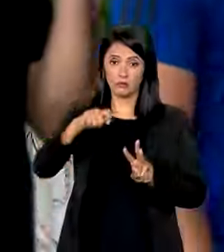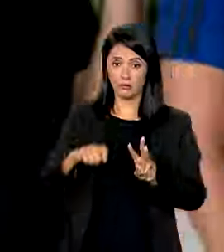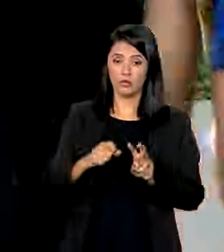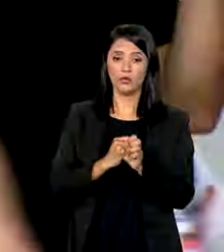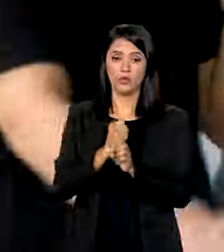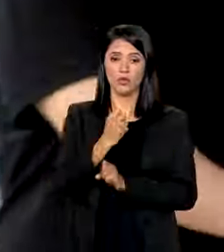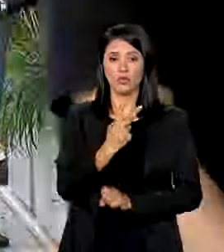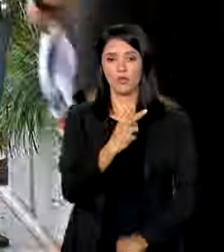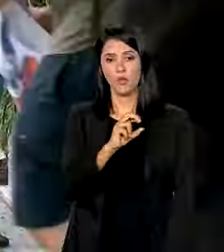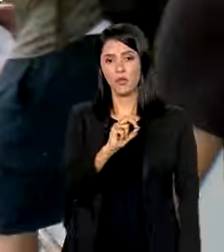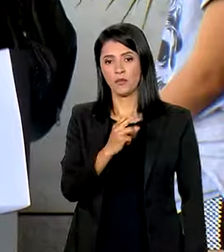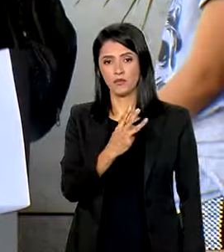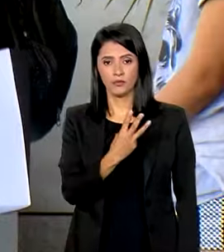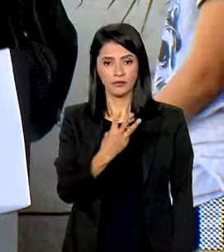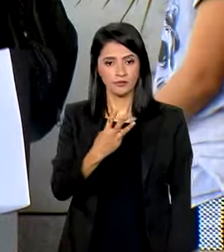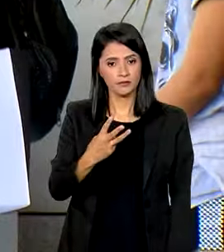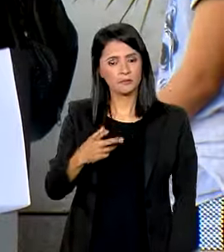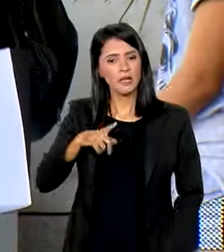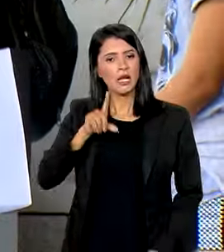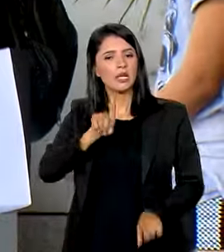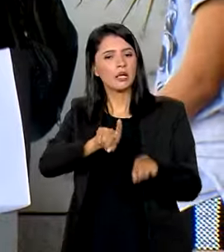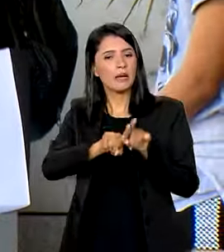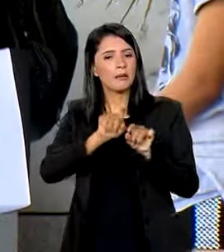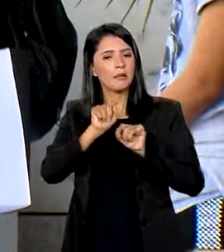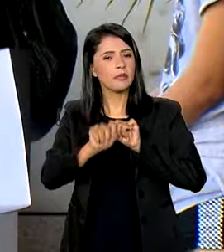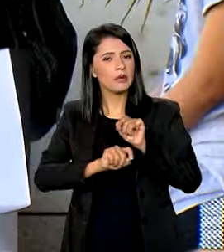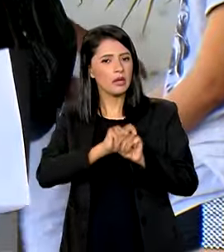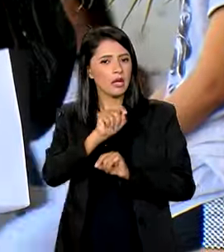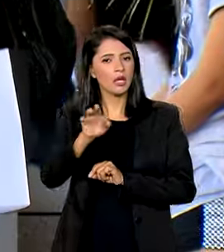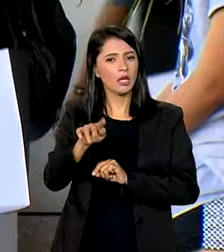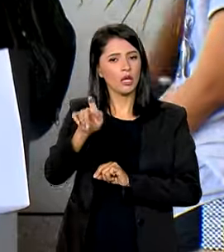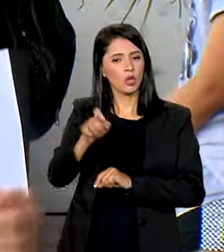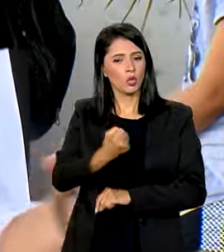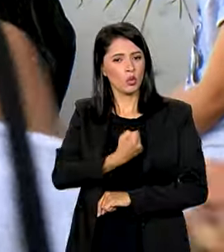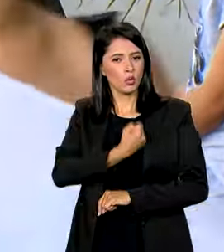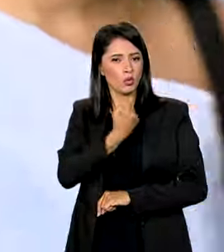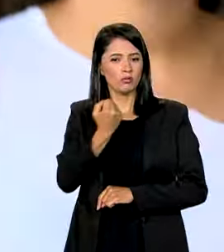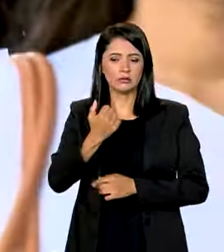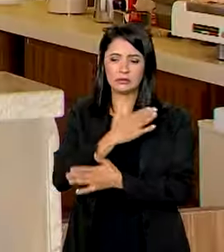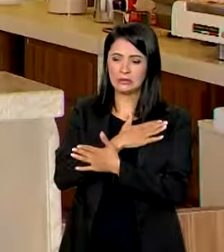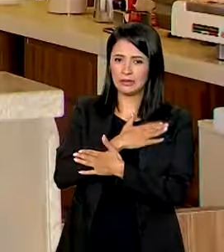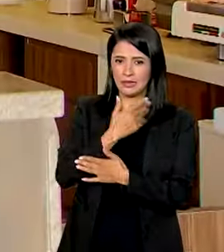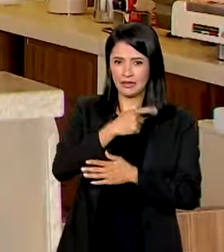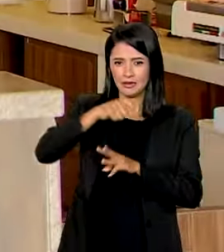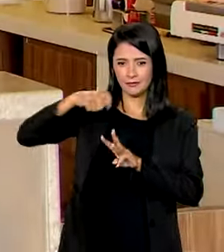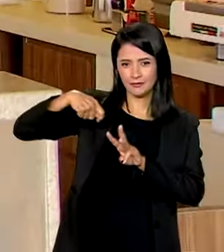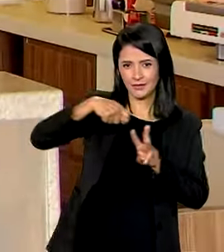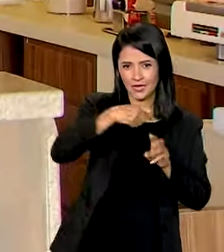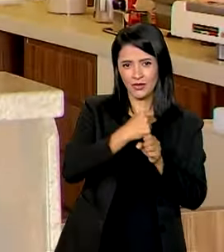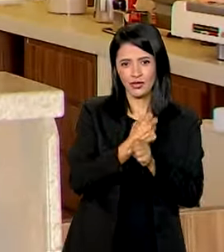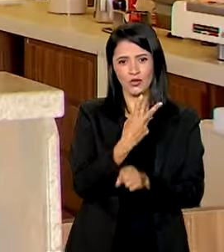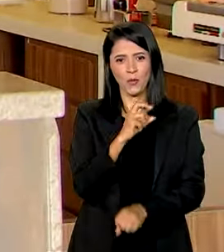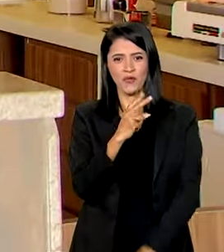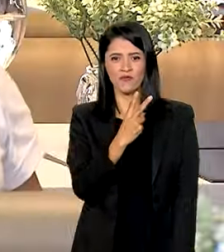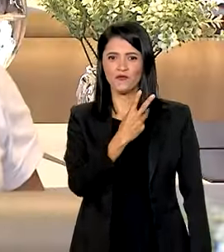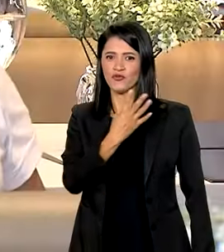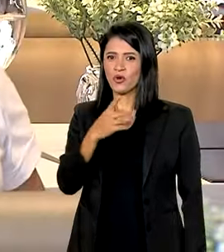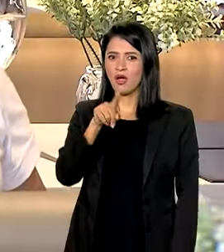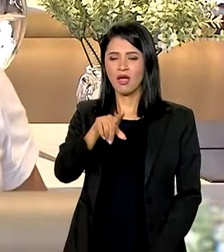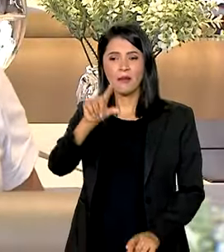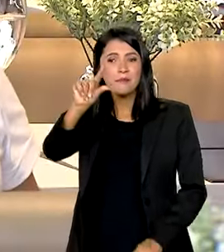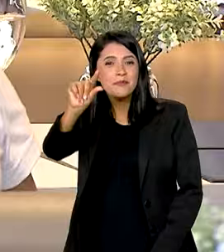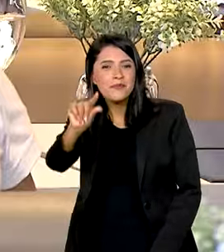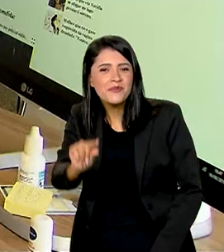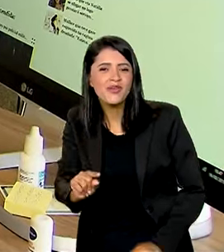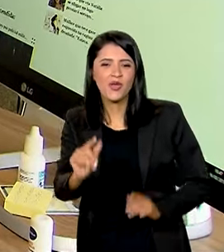de 2023. Além disso, a taxa de desemprego deste primeiro trimestre de 2024 é a menor